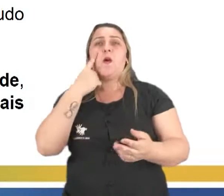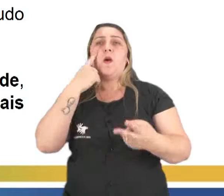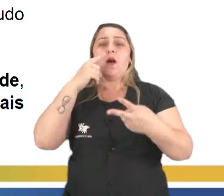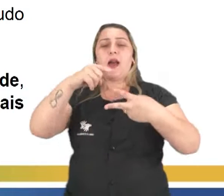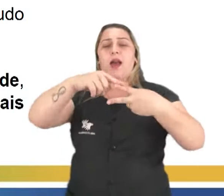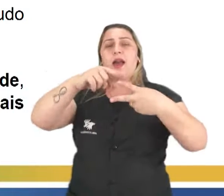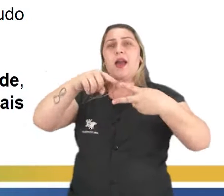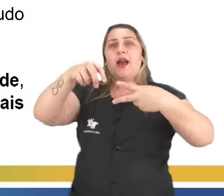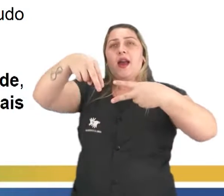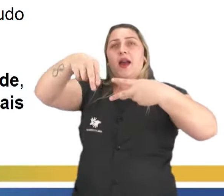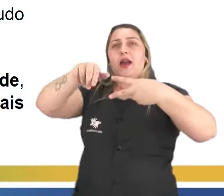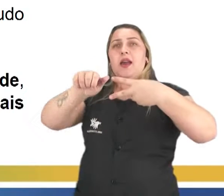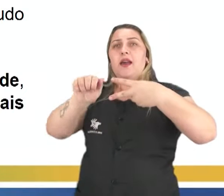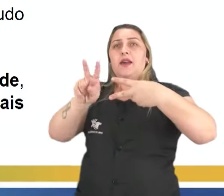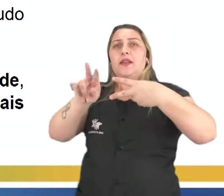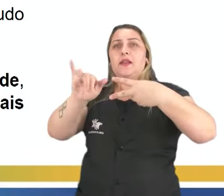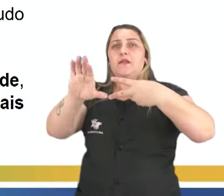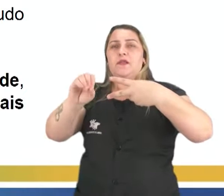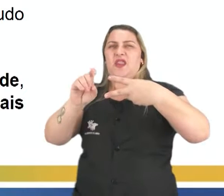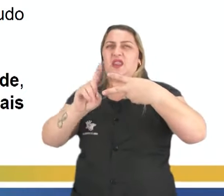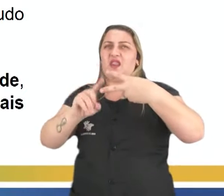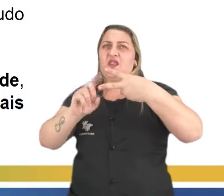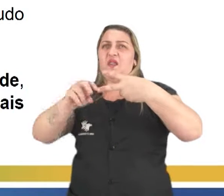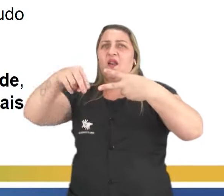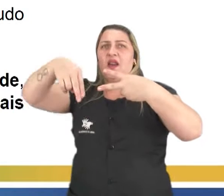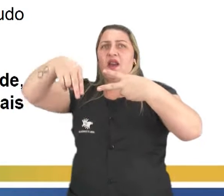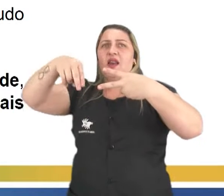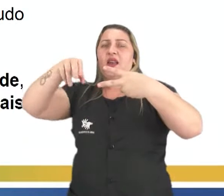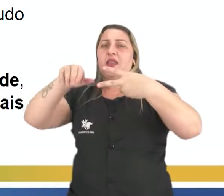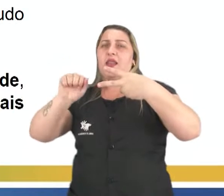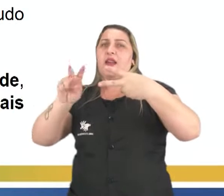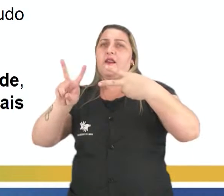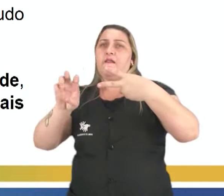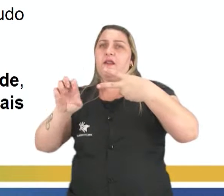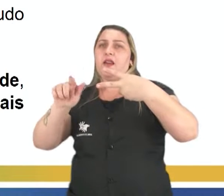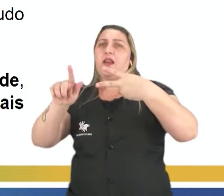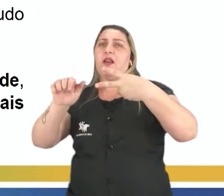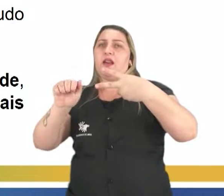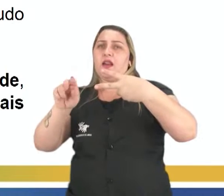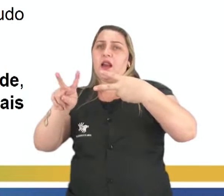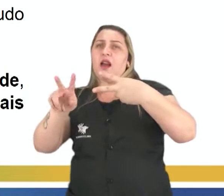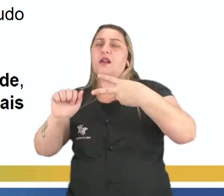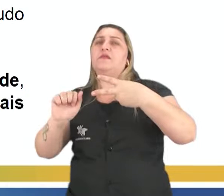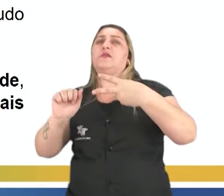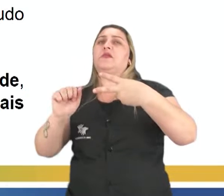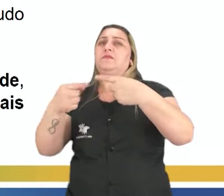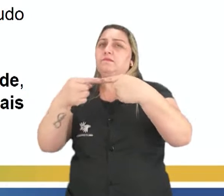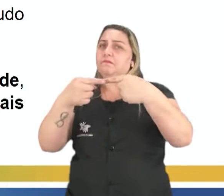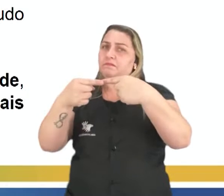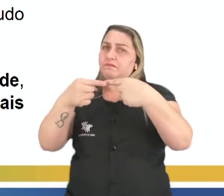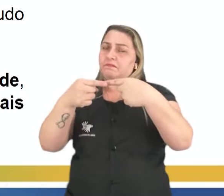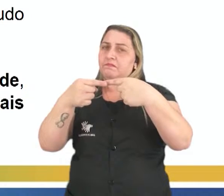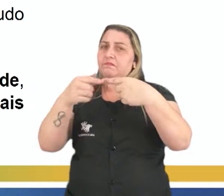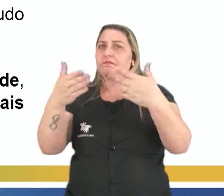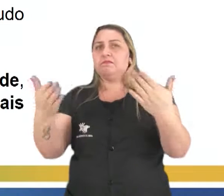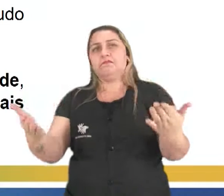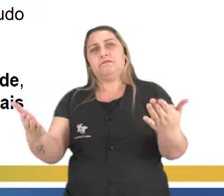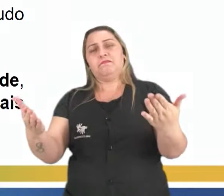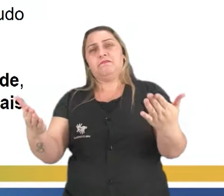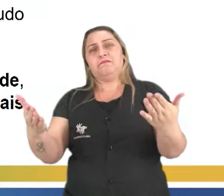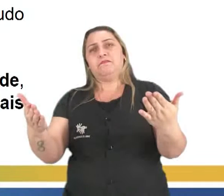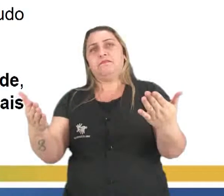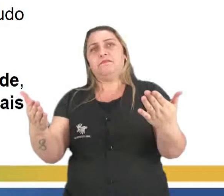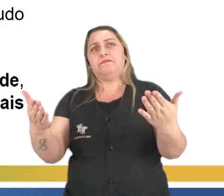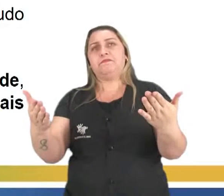Observe nesse exemplo, nesse trecho da nossa história de Robinson Crusoe, que ele está de acordo. Se o navio navega firme,